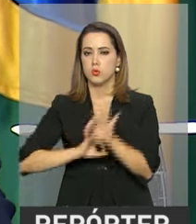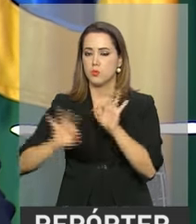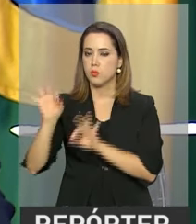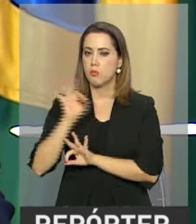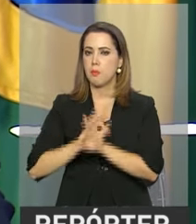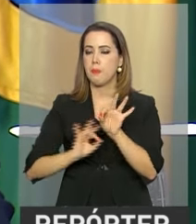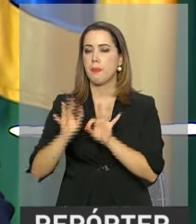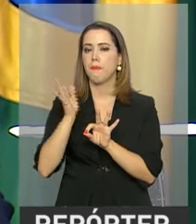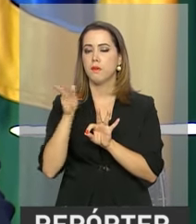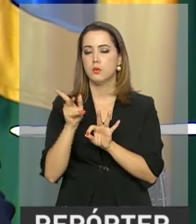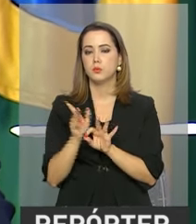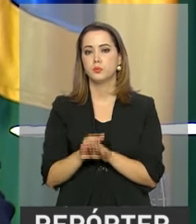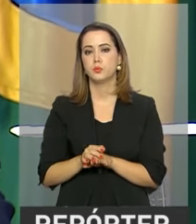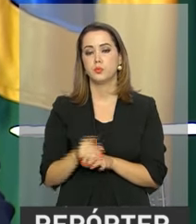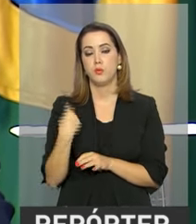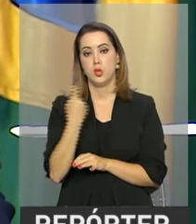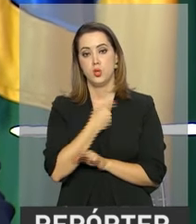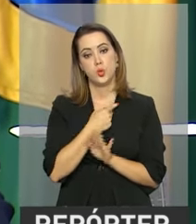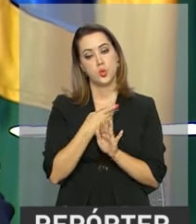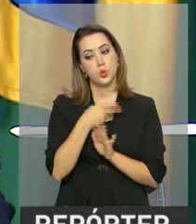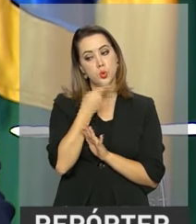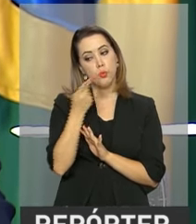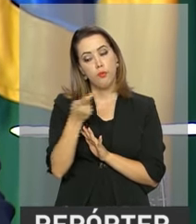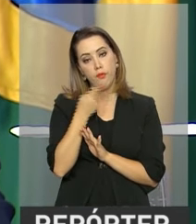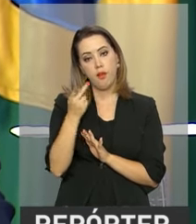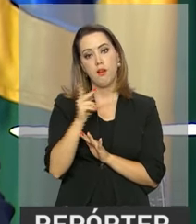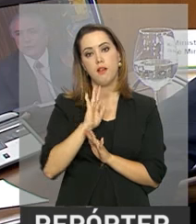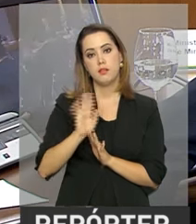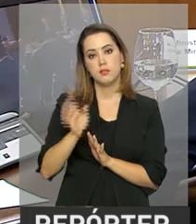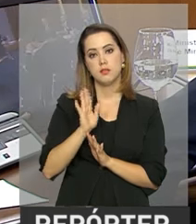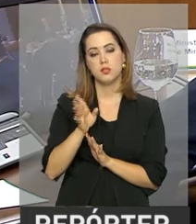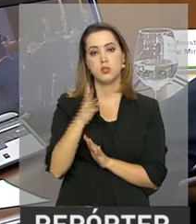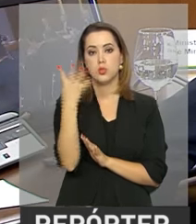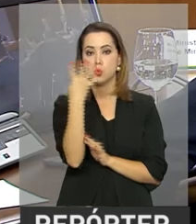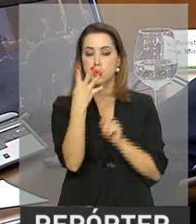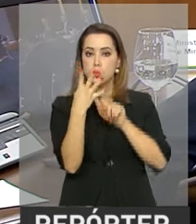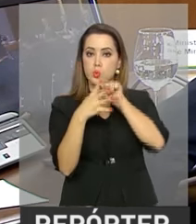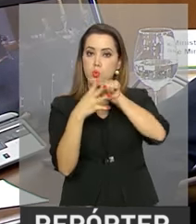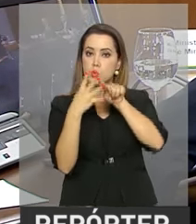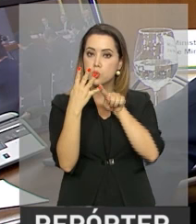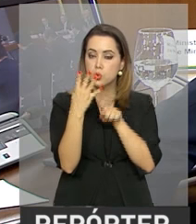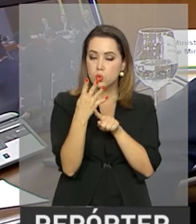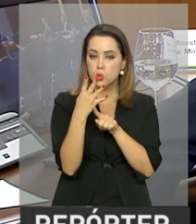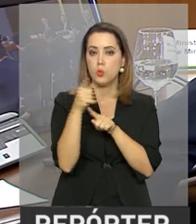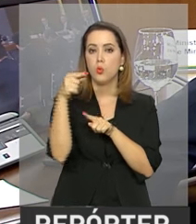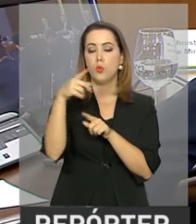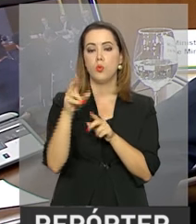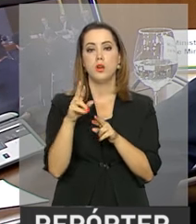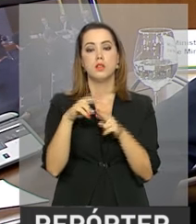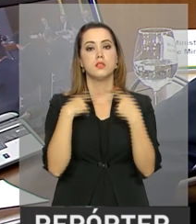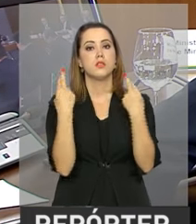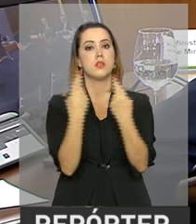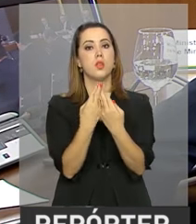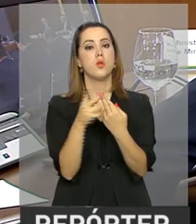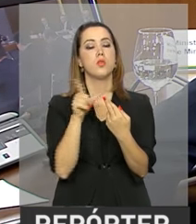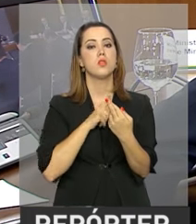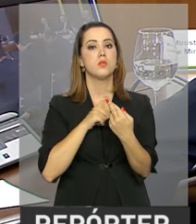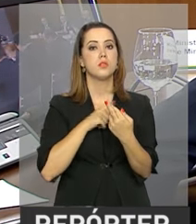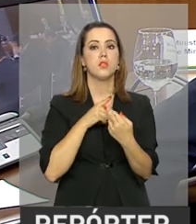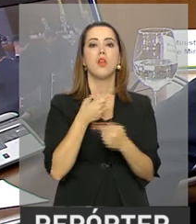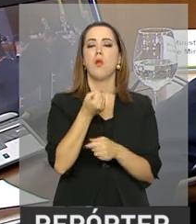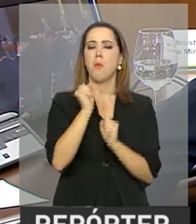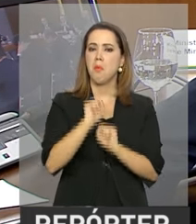Itamaraty, de nos manifestarmos nos 4 eventos que se darão no G20, ou seja, não faremos apenas um